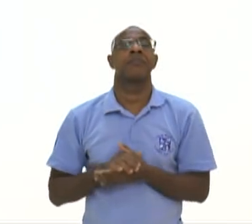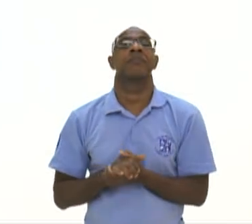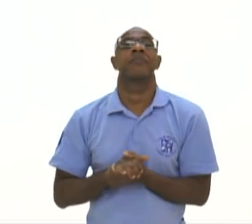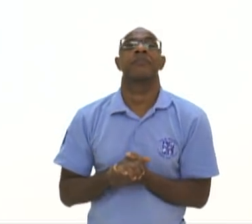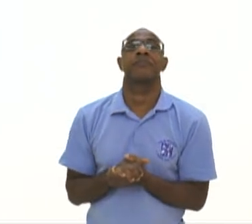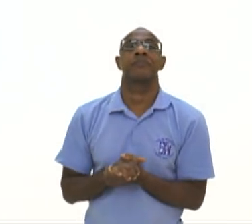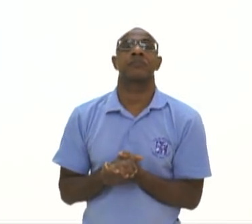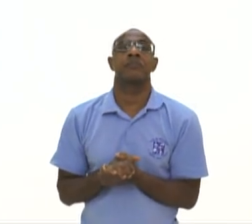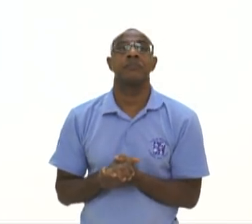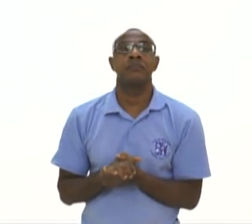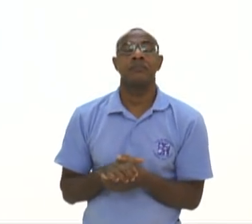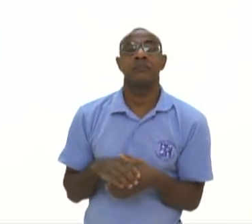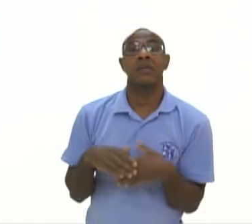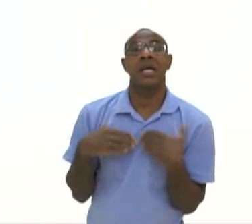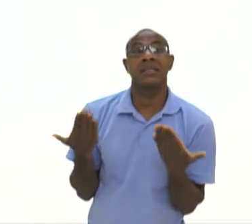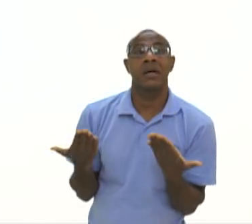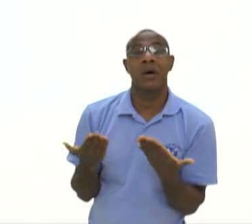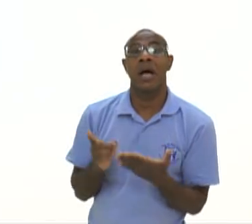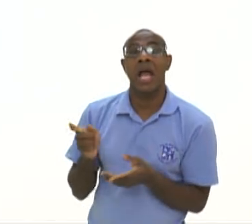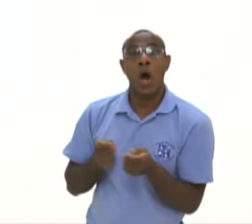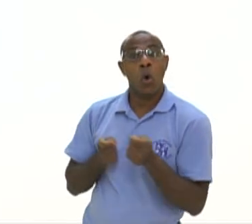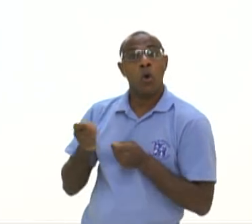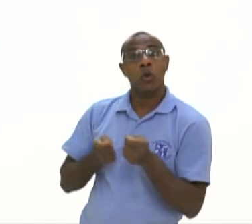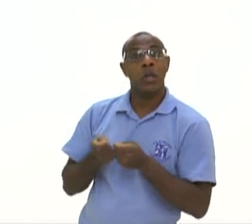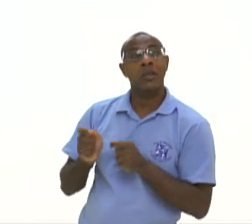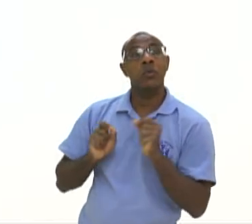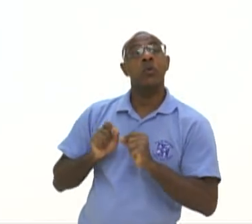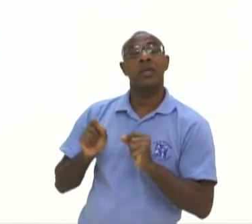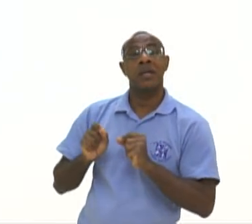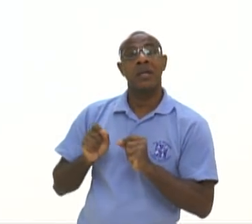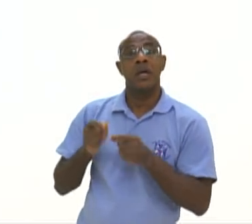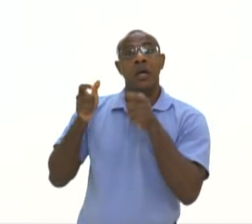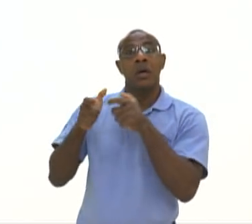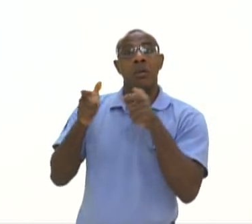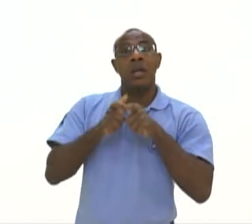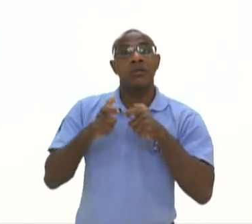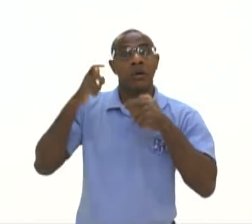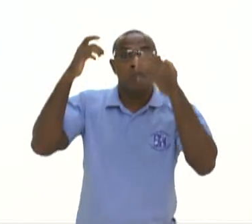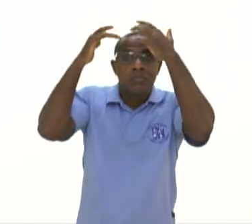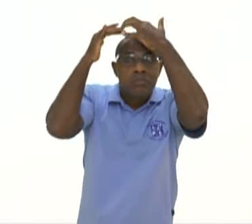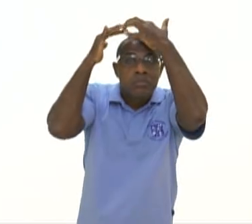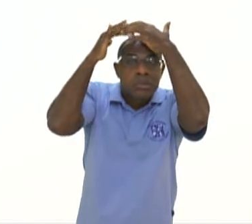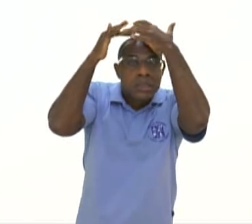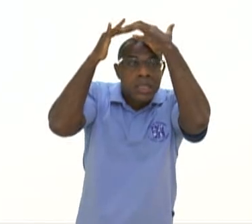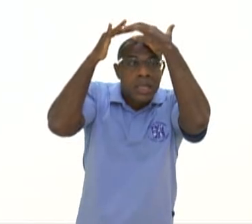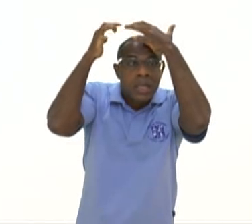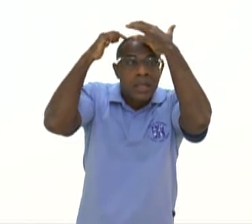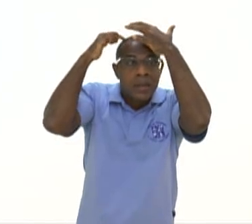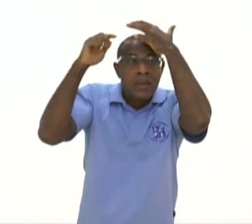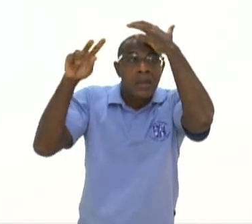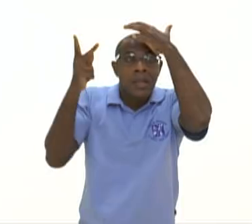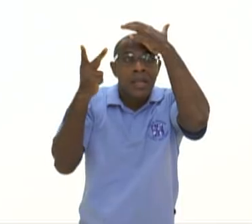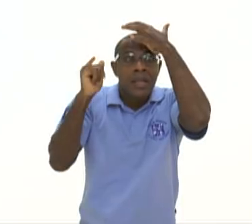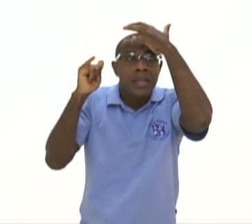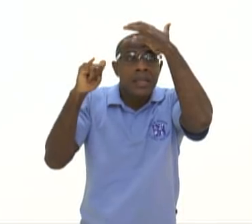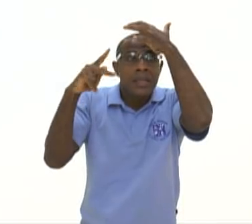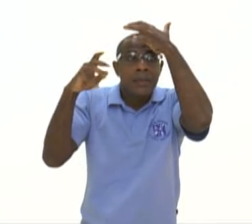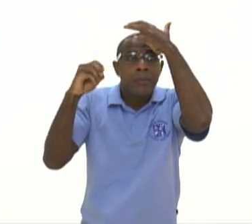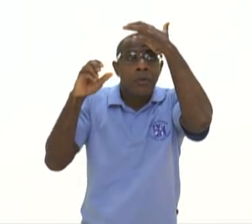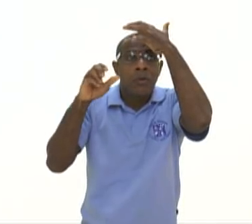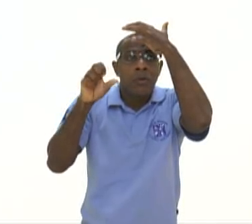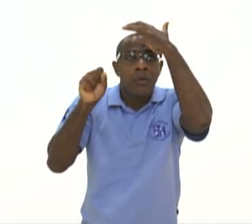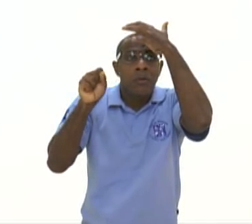as glândulas. Ela é controlada por essa região do cérebro, chamada de hipotálamo,